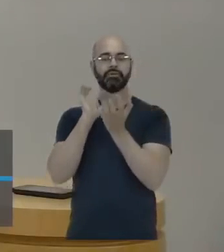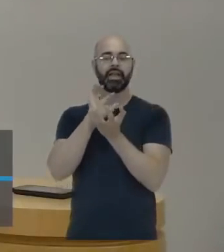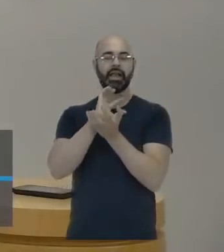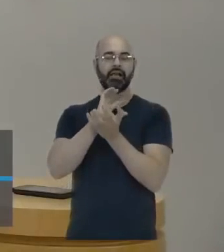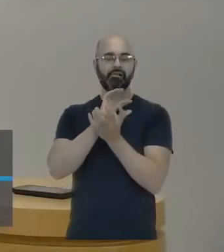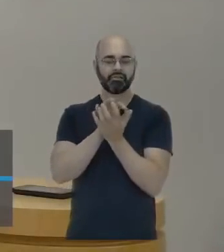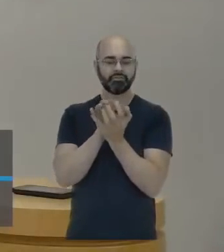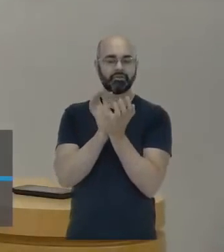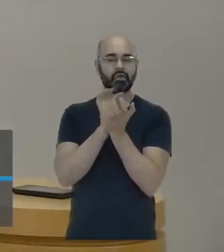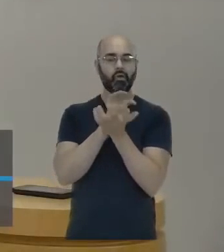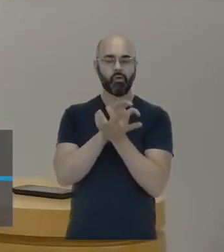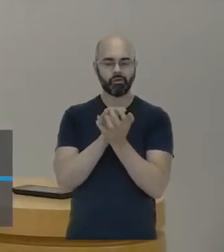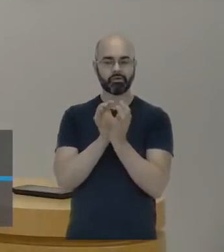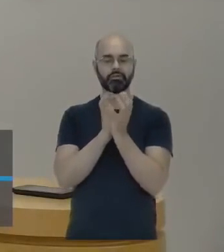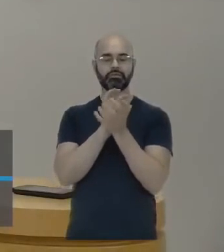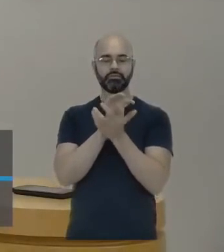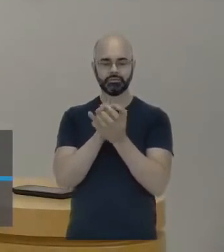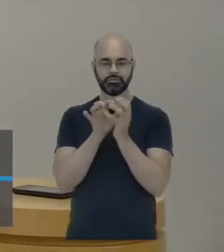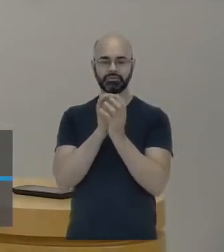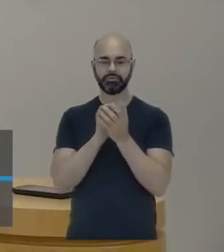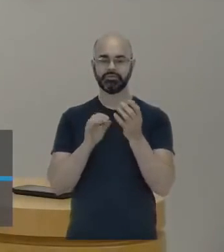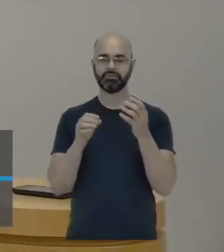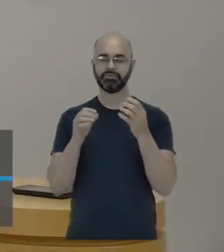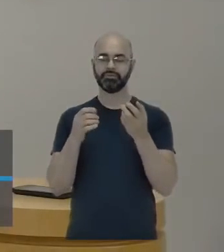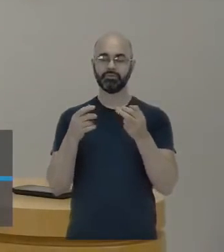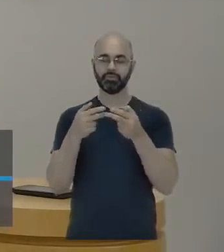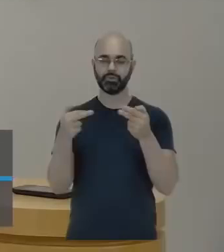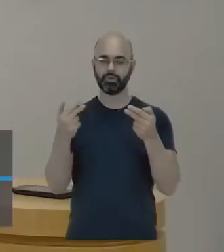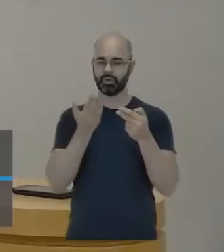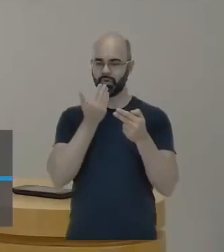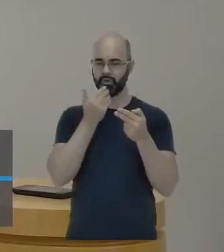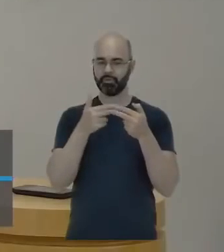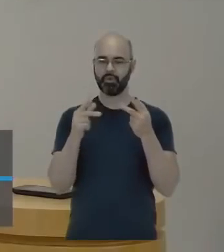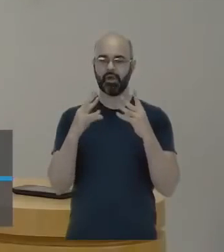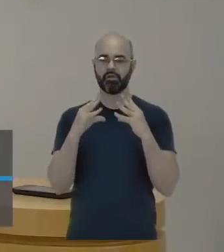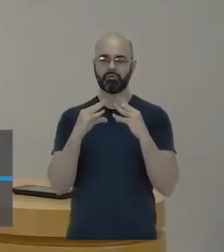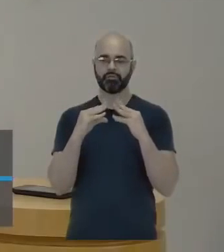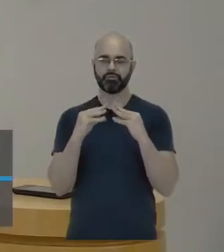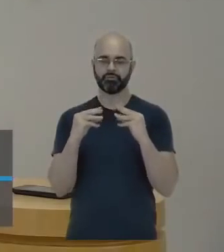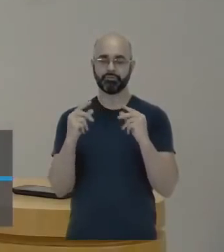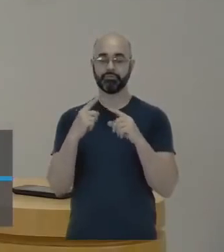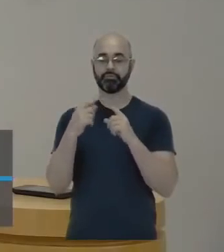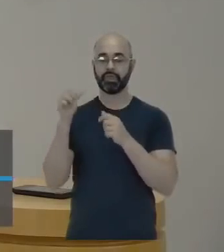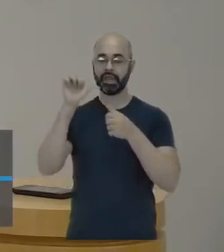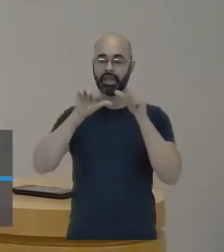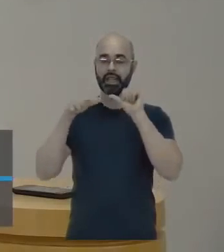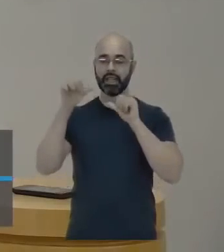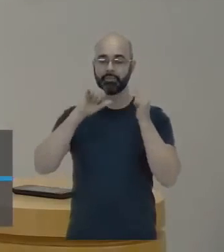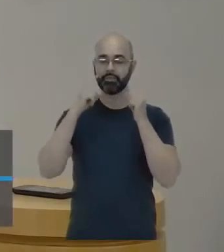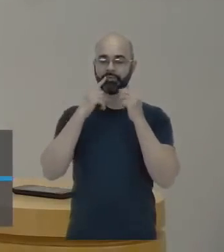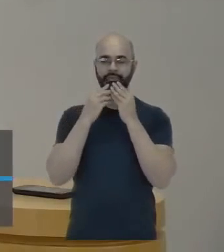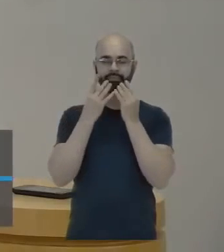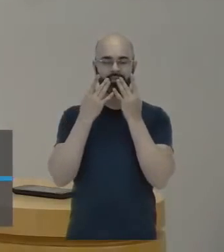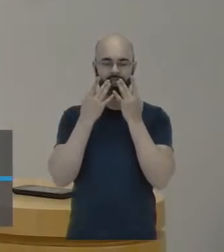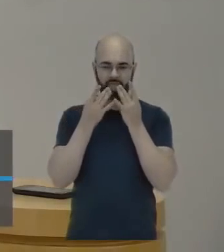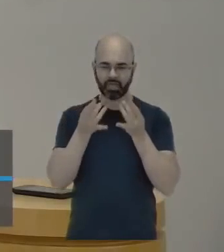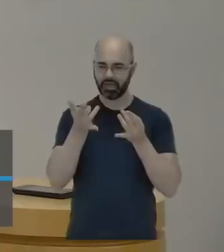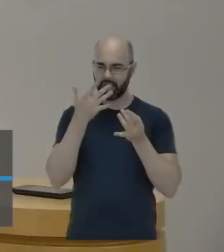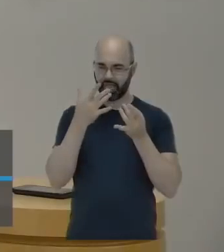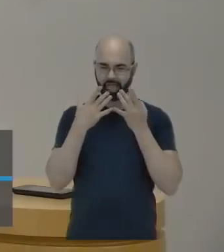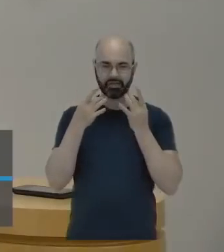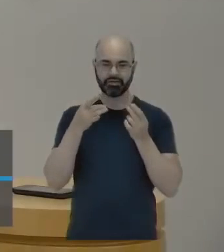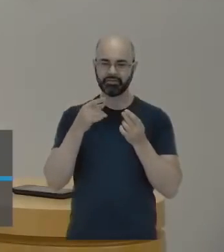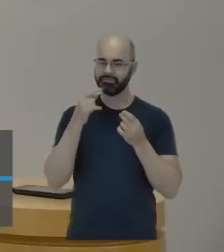mastigar. Mas também tem um processo químico, porque a saliva já tem componentes químicos, ela não é só água. E